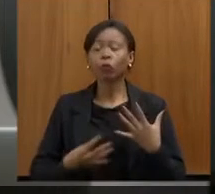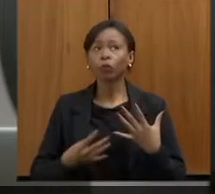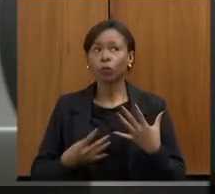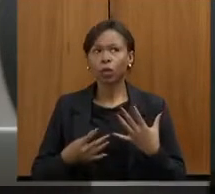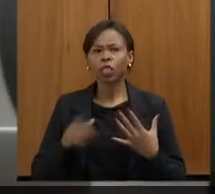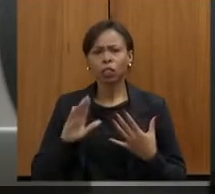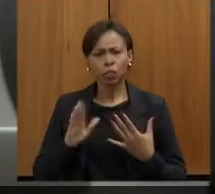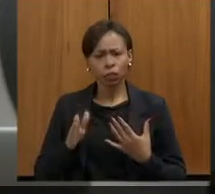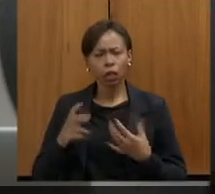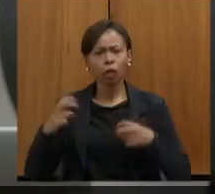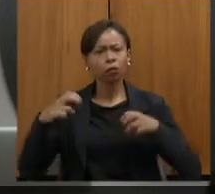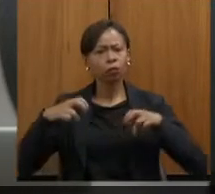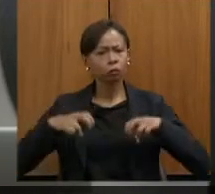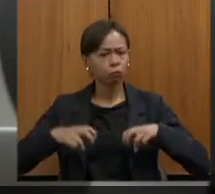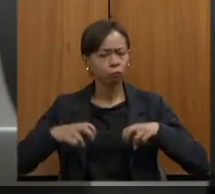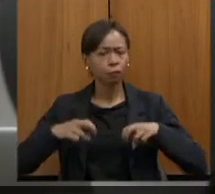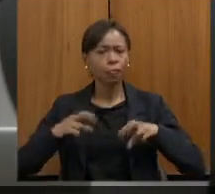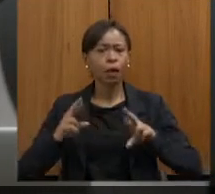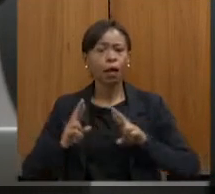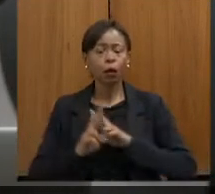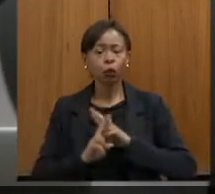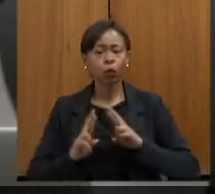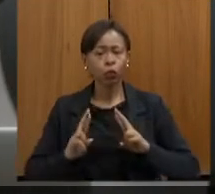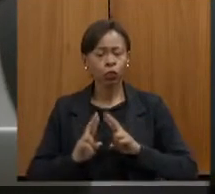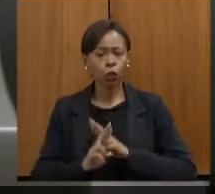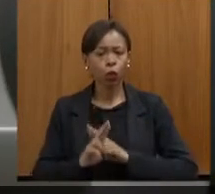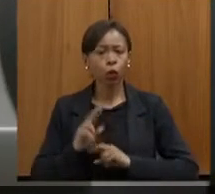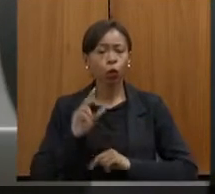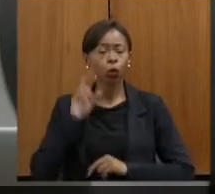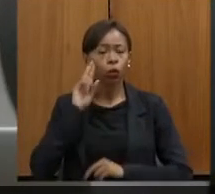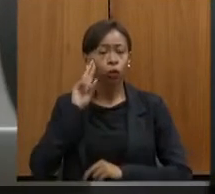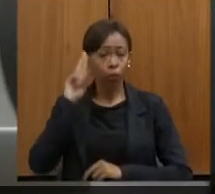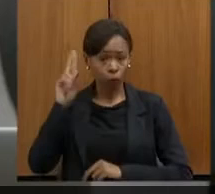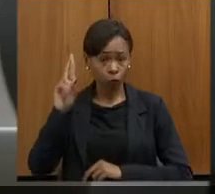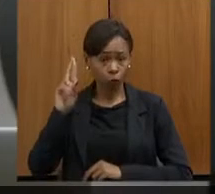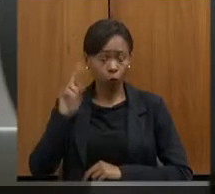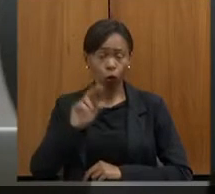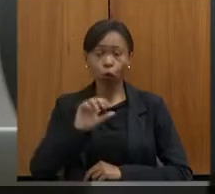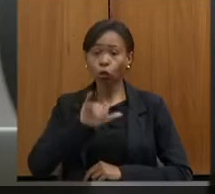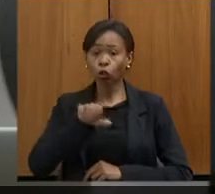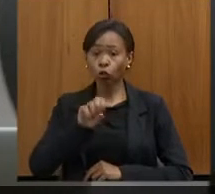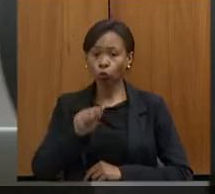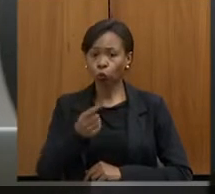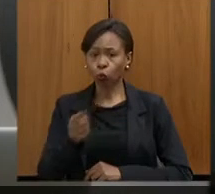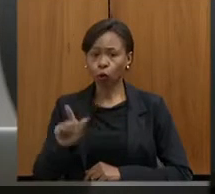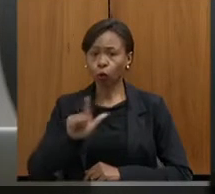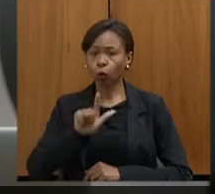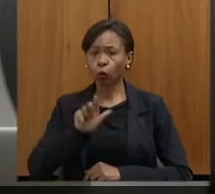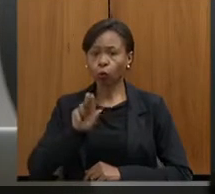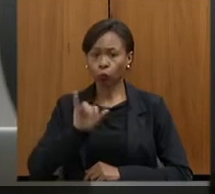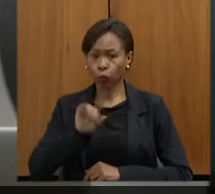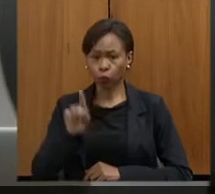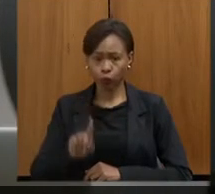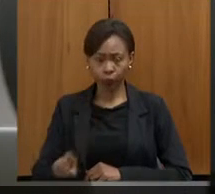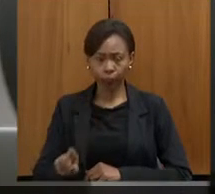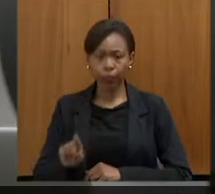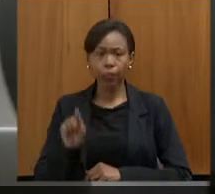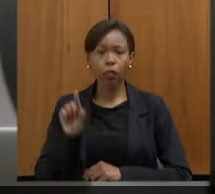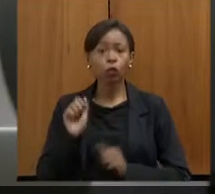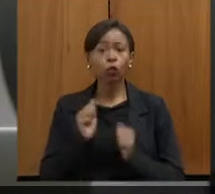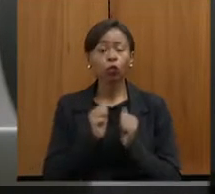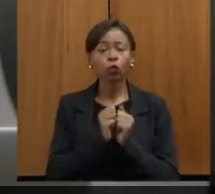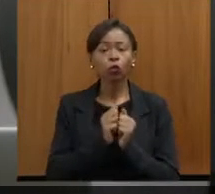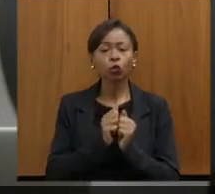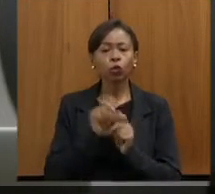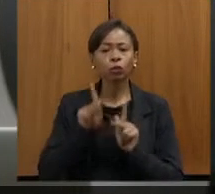o diretor-geral, o doutor João Luiz, juntamente com a comunidade em Santana do Paraíso.